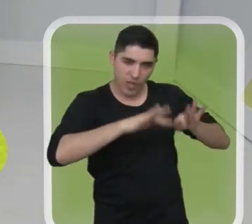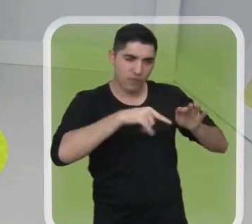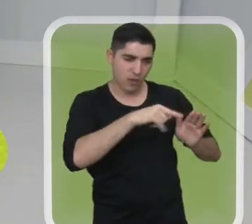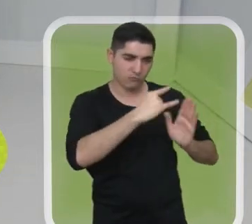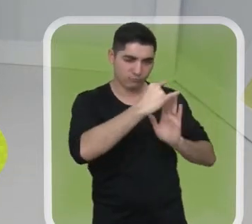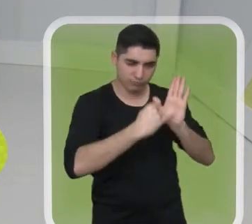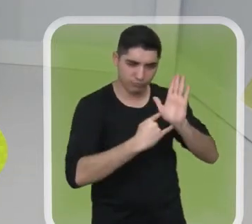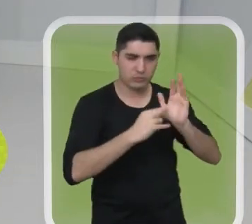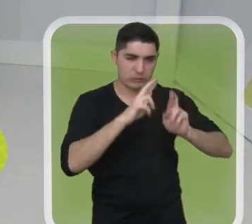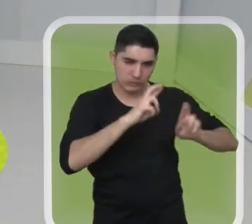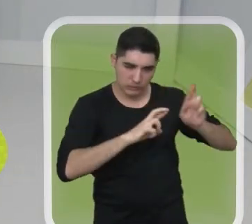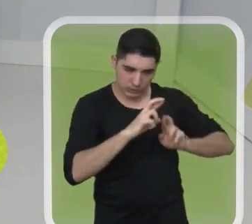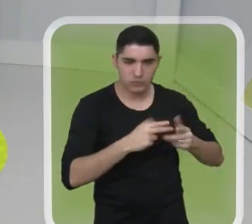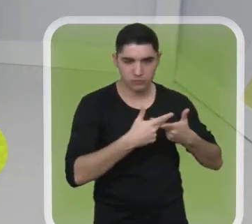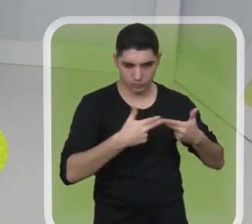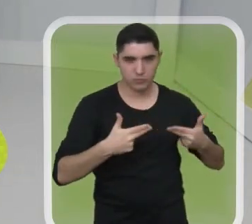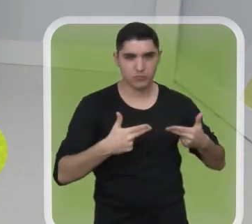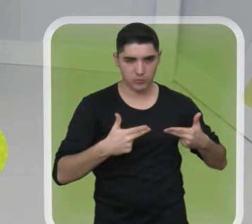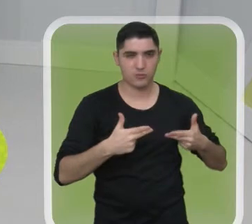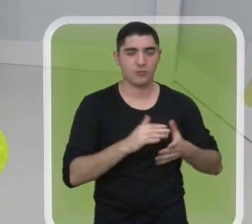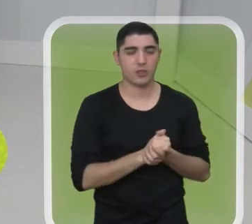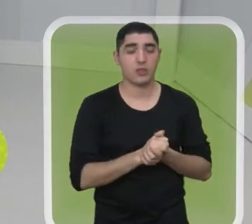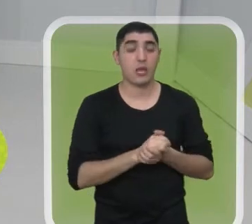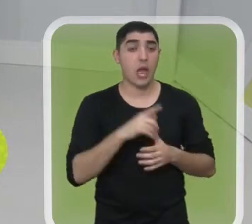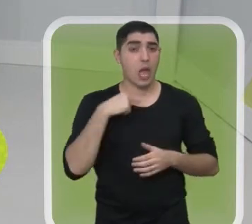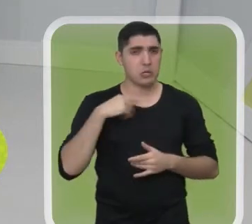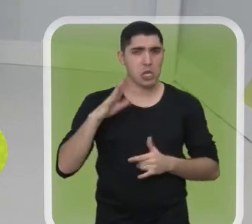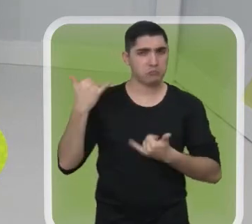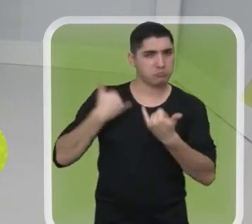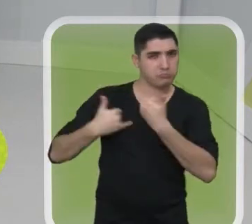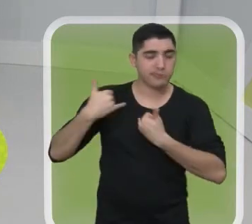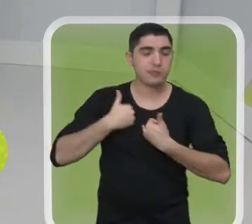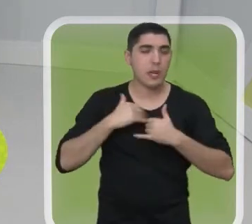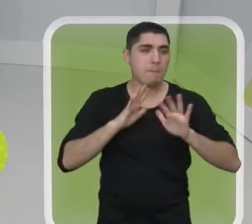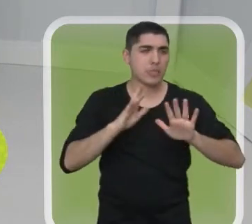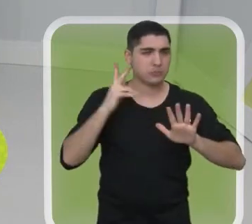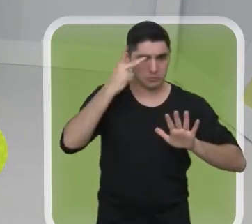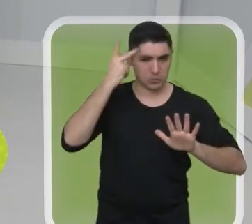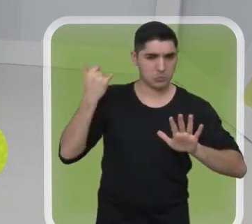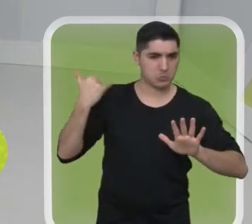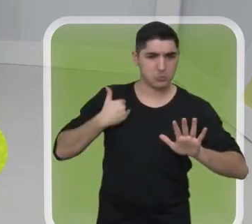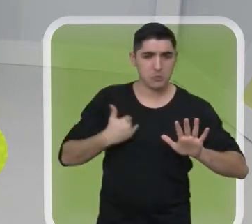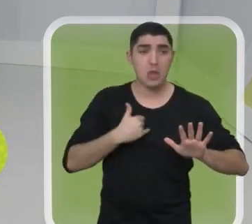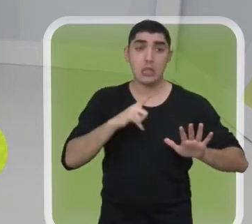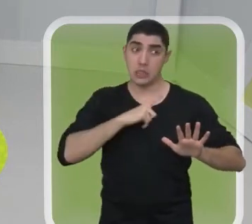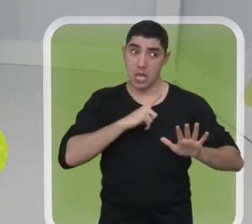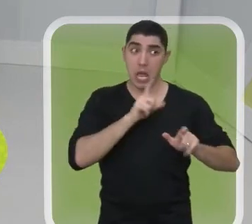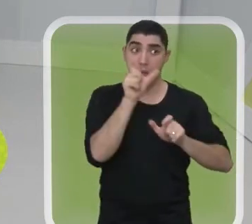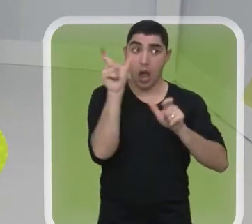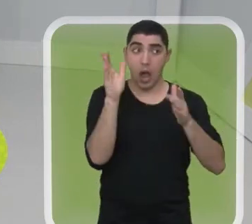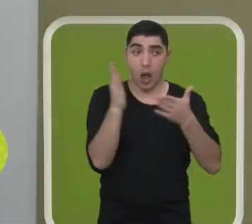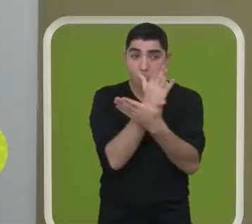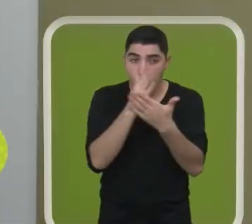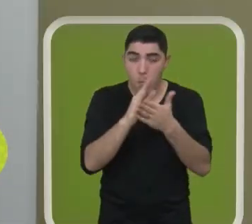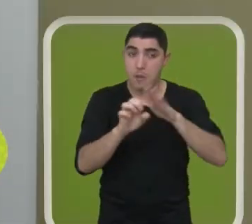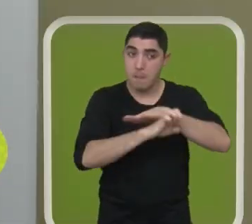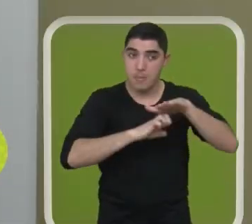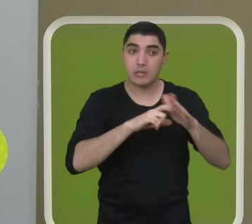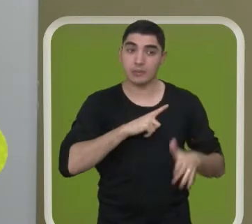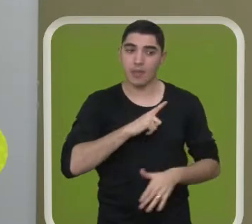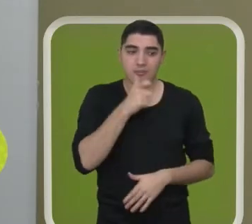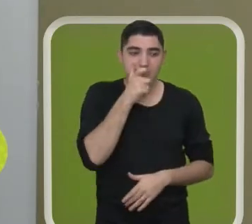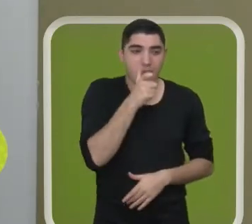Tá? Eu ouço falar, né? Mas eu estou na área jurídica, eu ouço falar que existem interessados, né? Mas